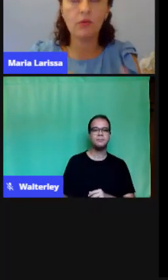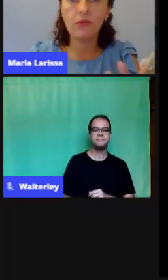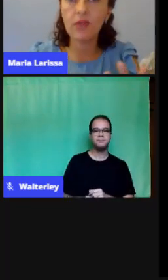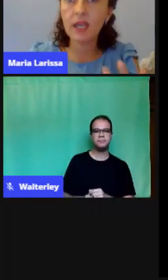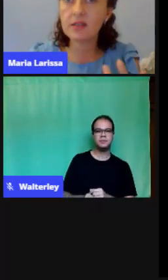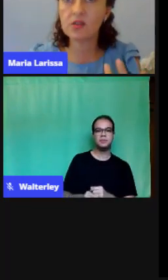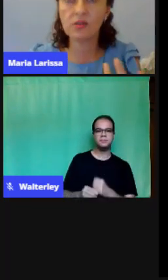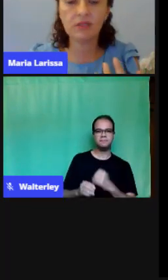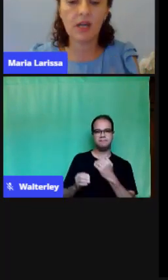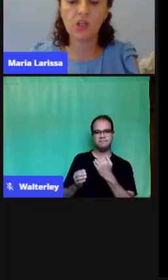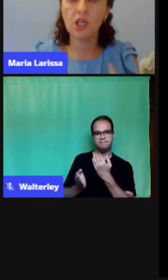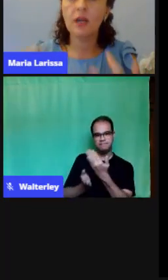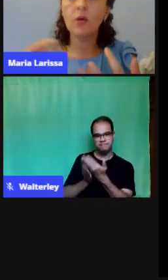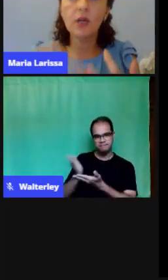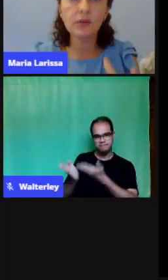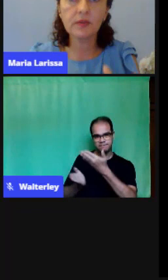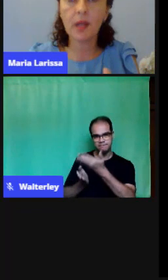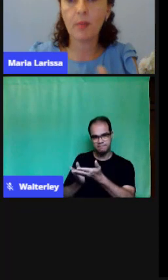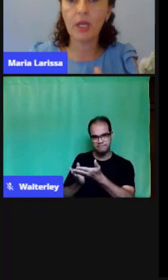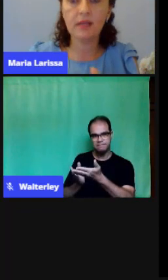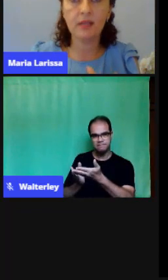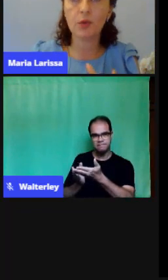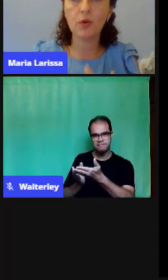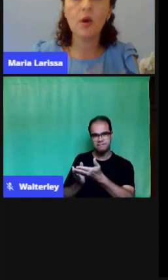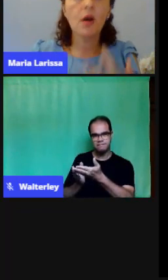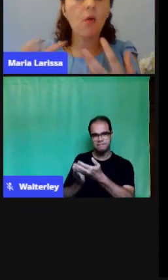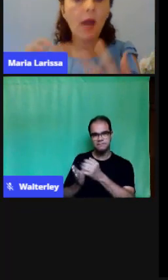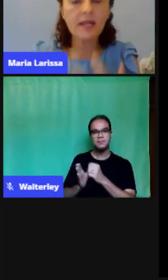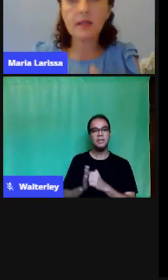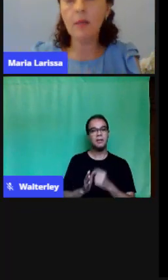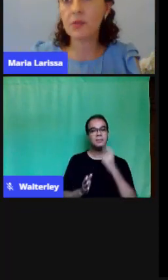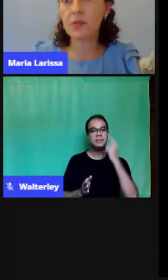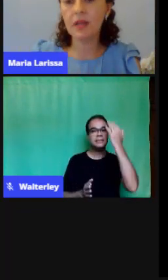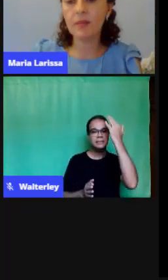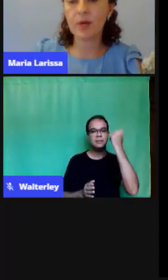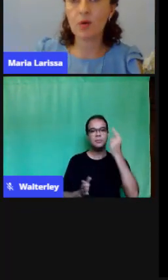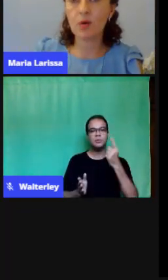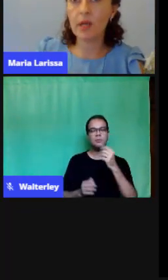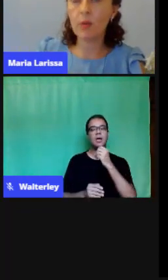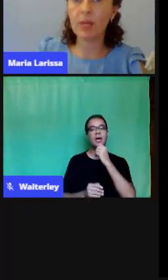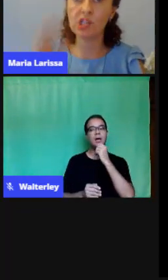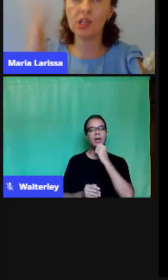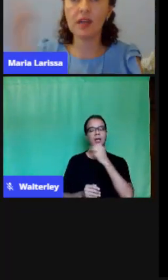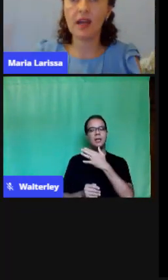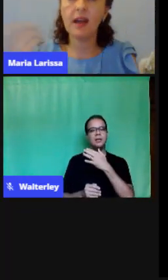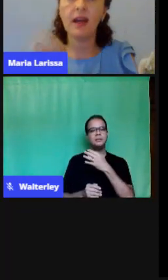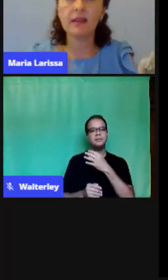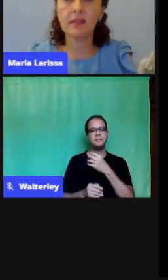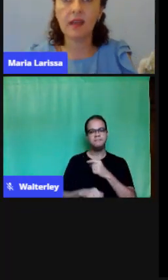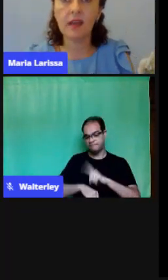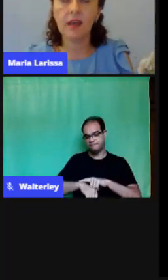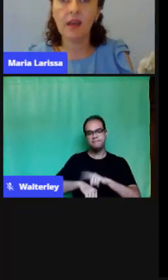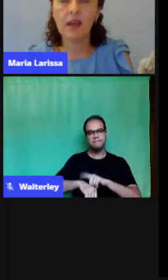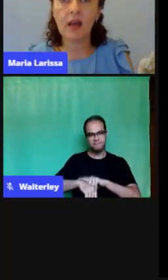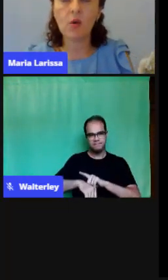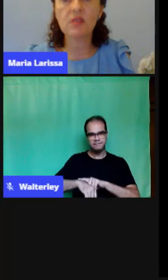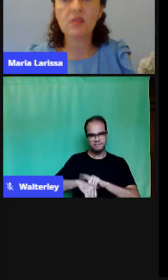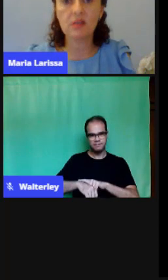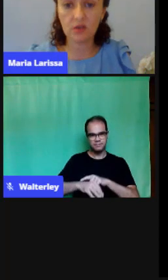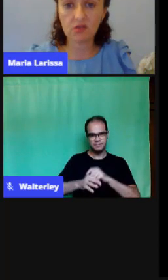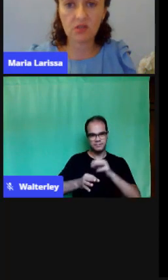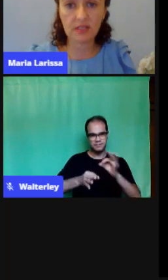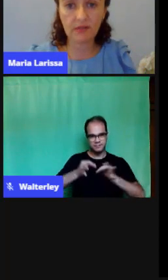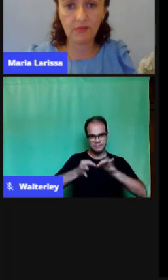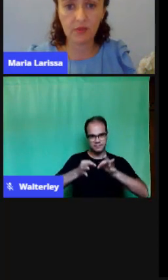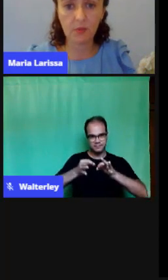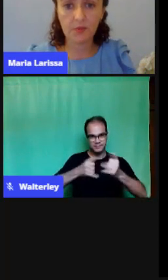também, o aluno fez a atividade, quanto tempo que ele demorou, quais caminhos ele percorreu para chegar até a